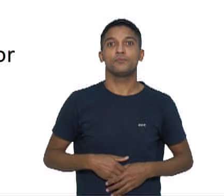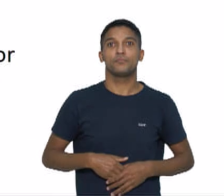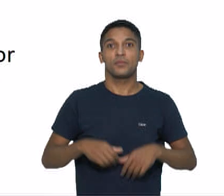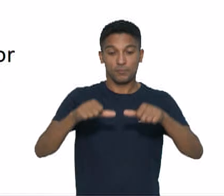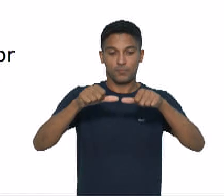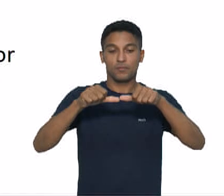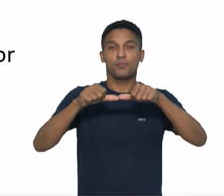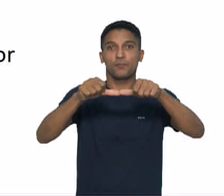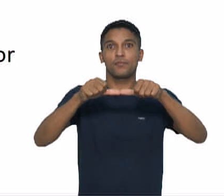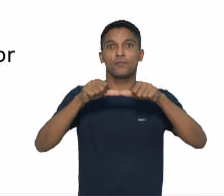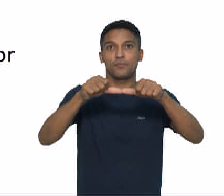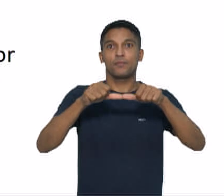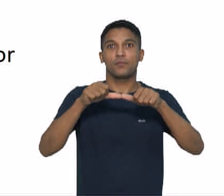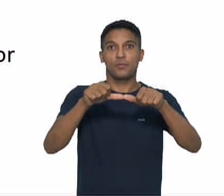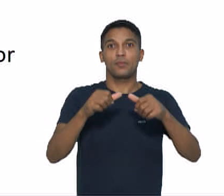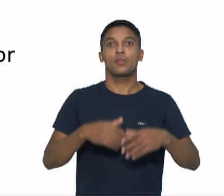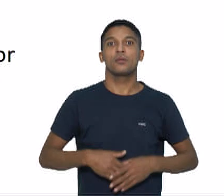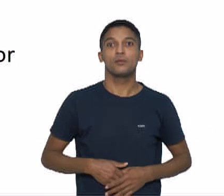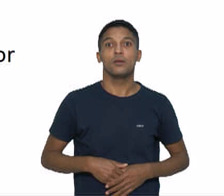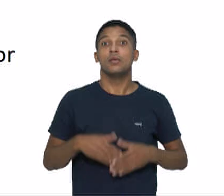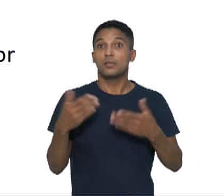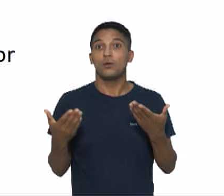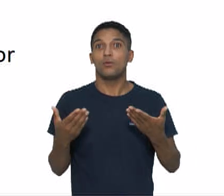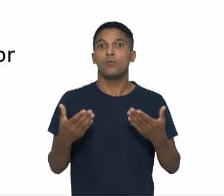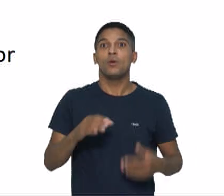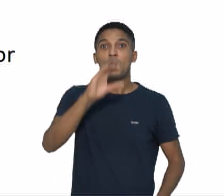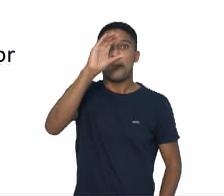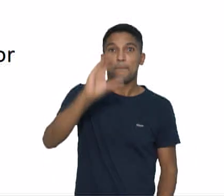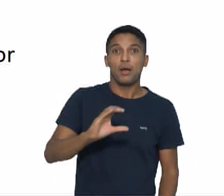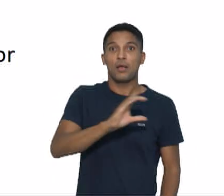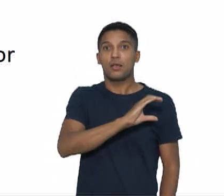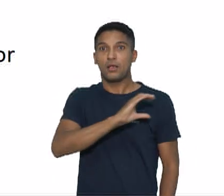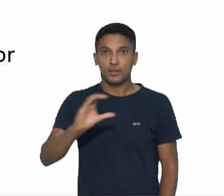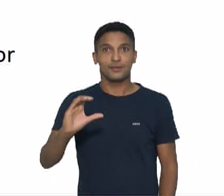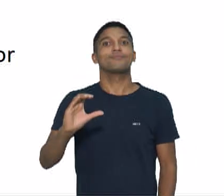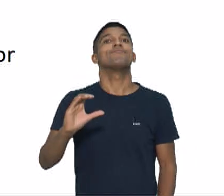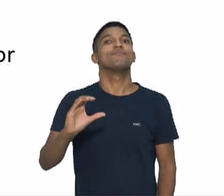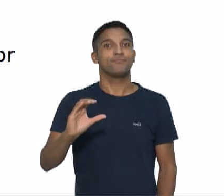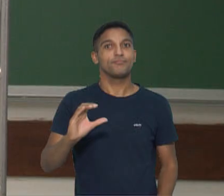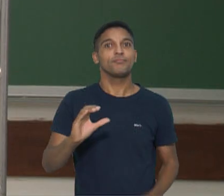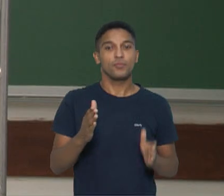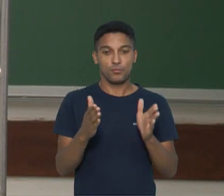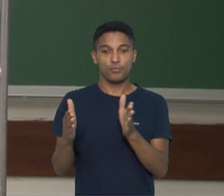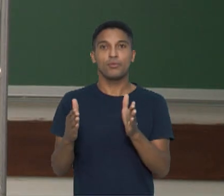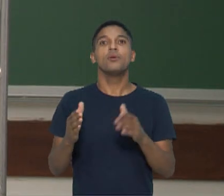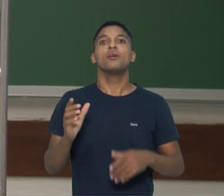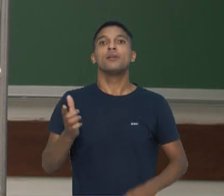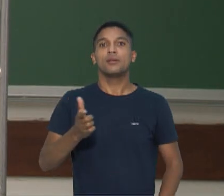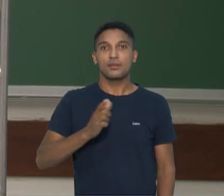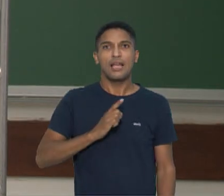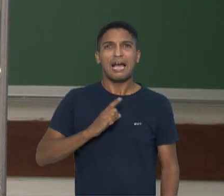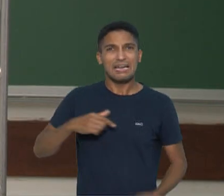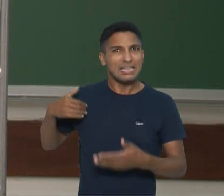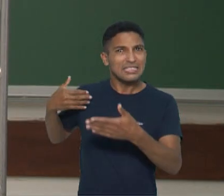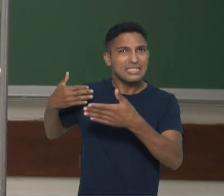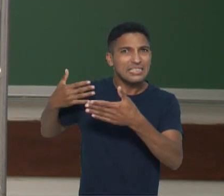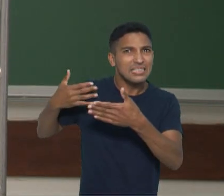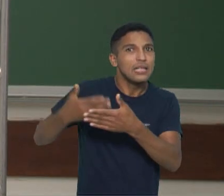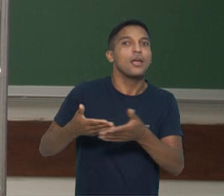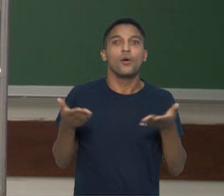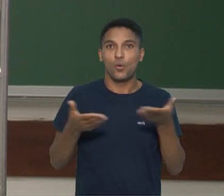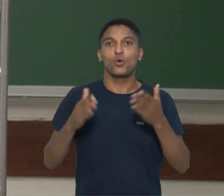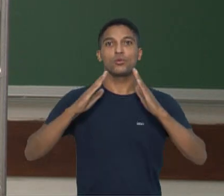se utilizou e se utiliza, gente, de imagens figurativas até os dias de hoje, tá?